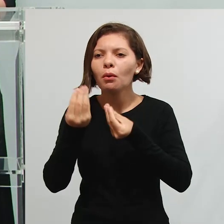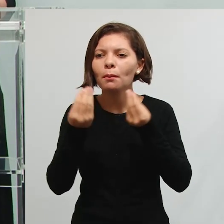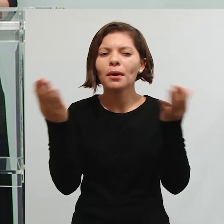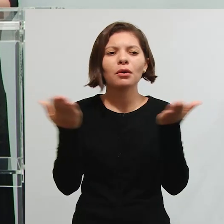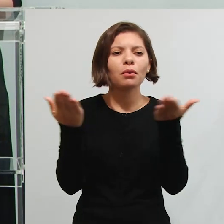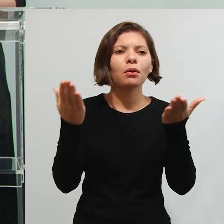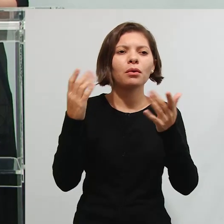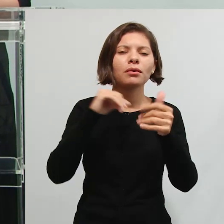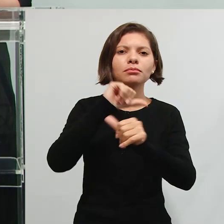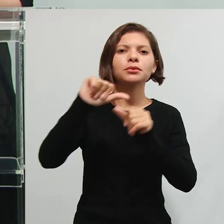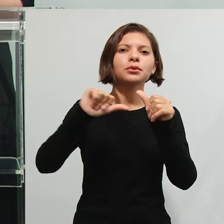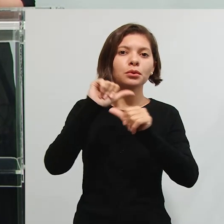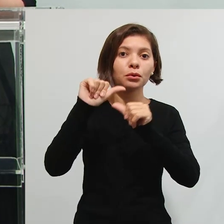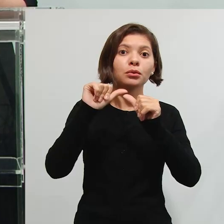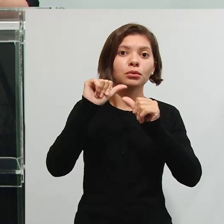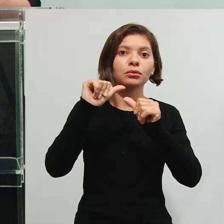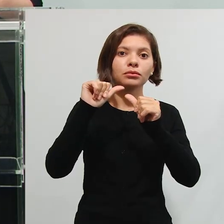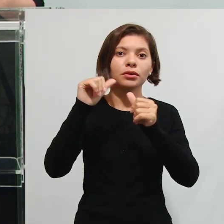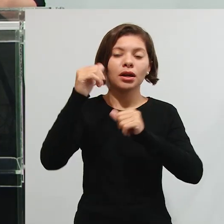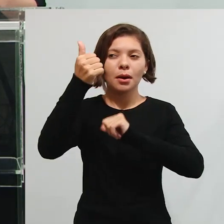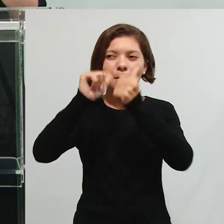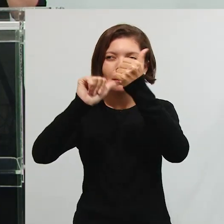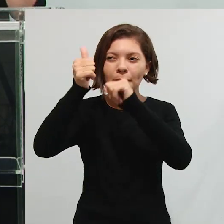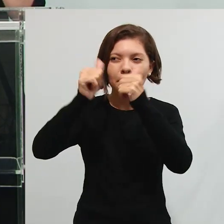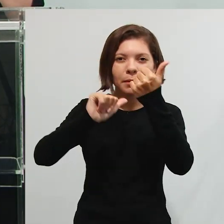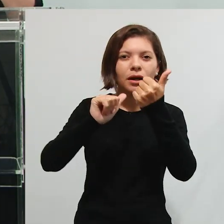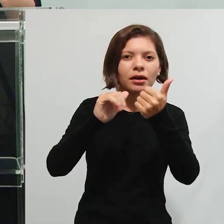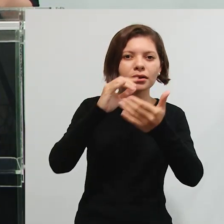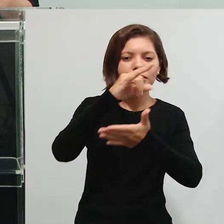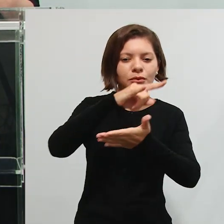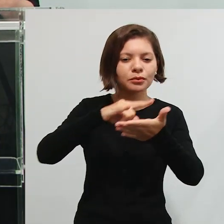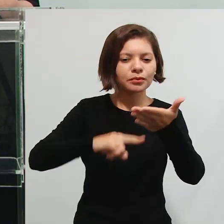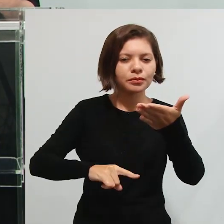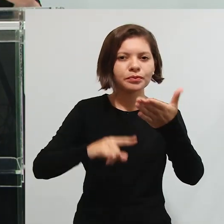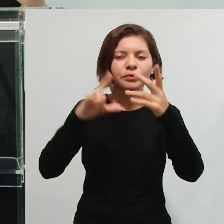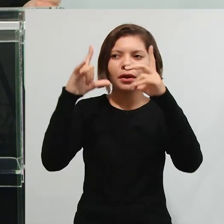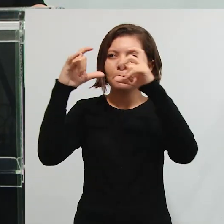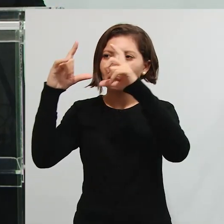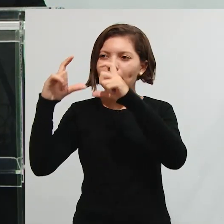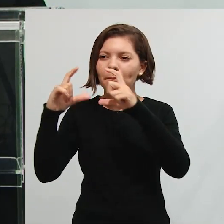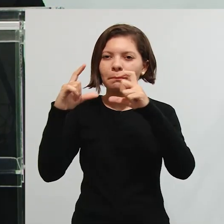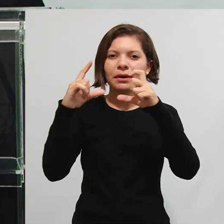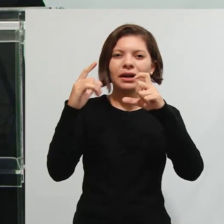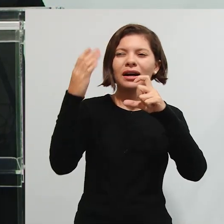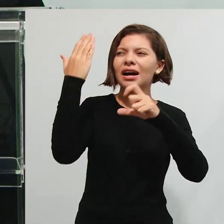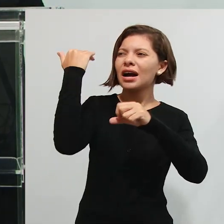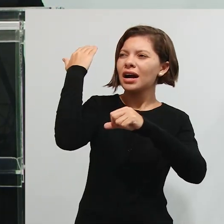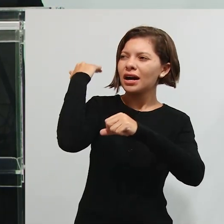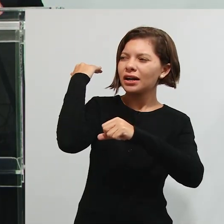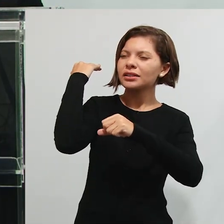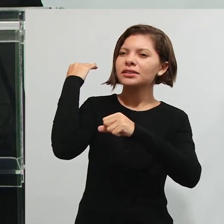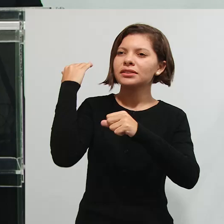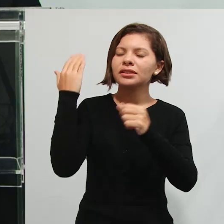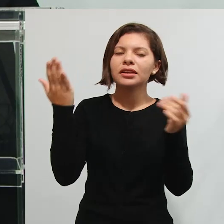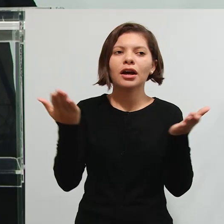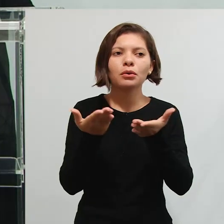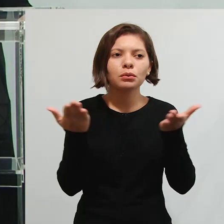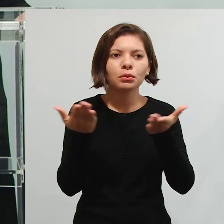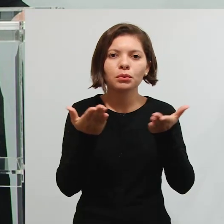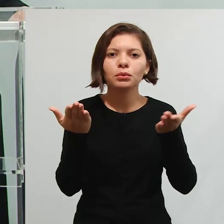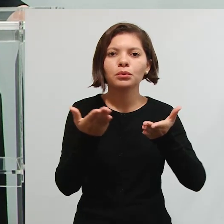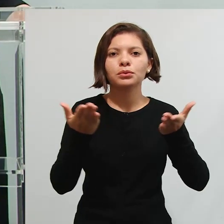imagens eh e de coisas que já foram feitas antes e junto com aquilo que você tá